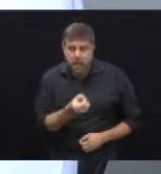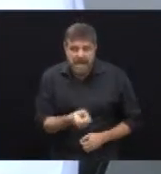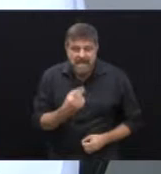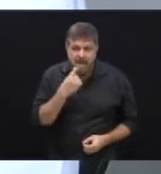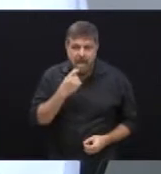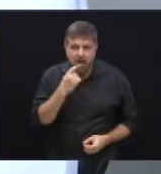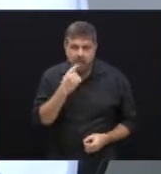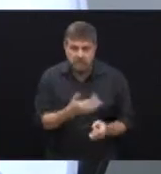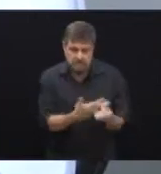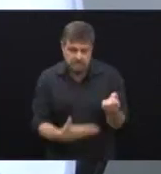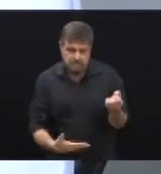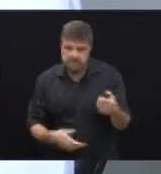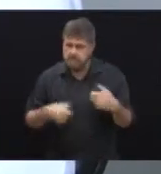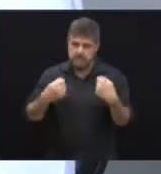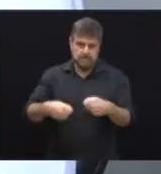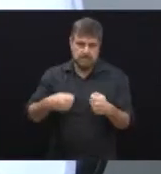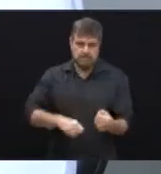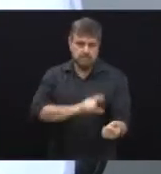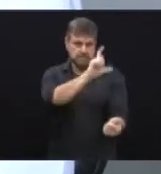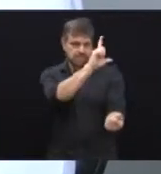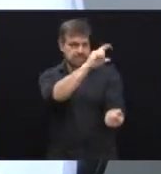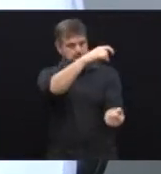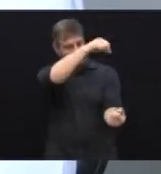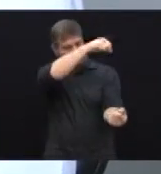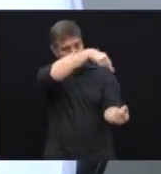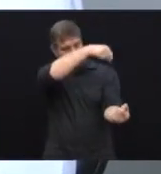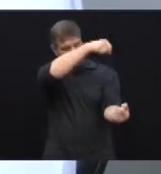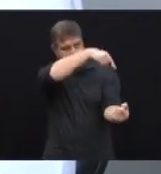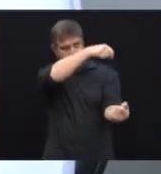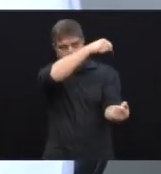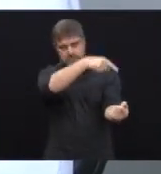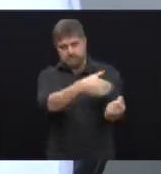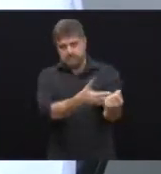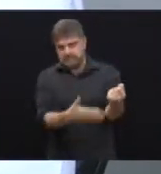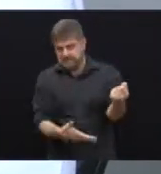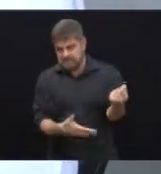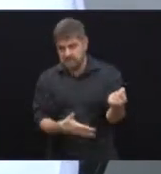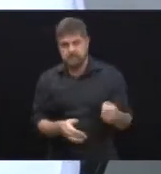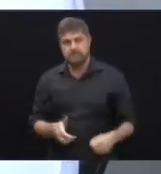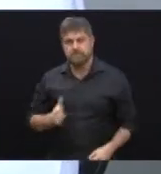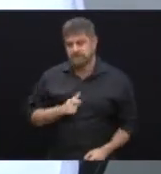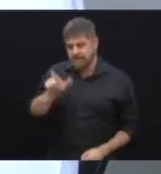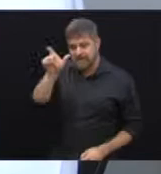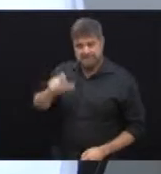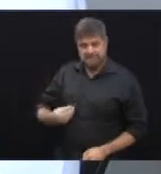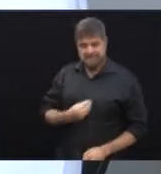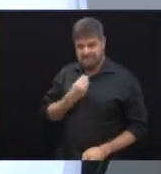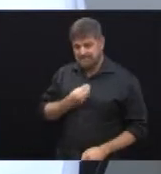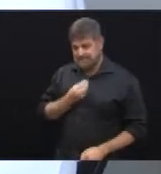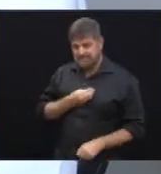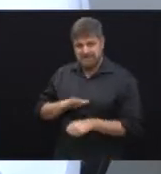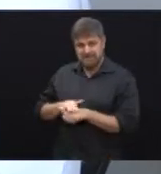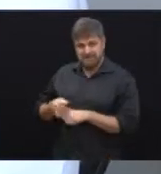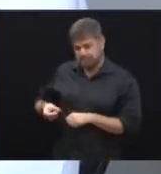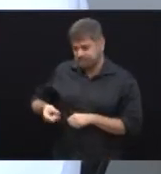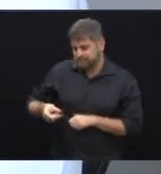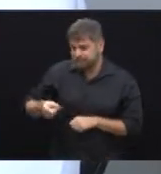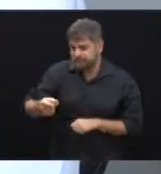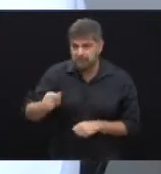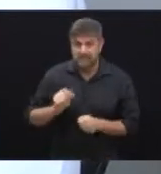o sangue dele, não precisando mais de transfusão. Isso, para a pessoa que tem doença renal crônica, foi um